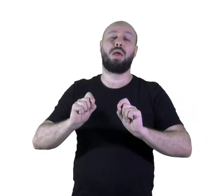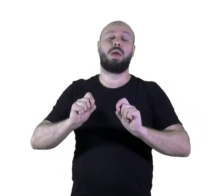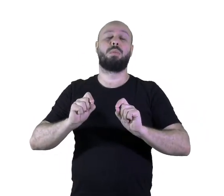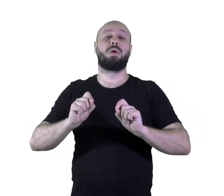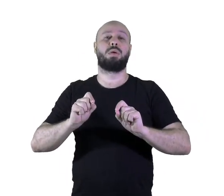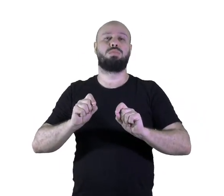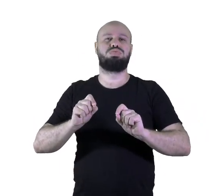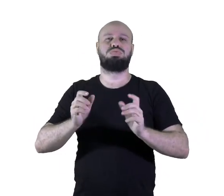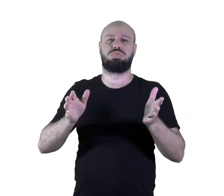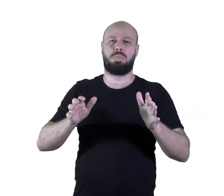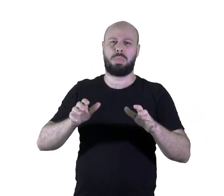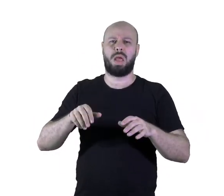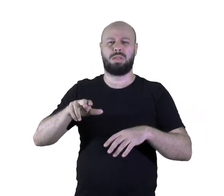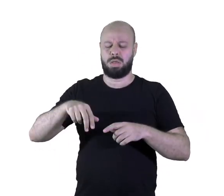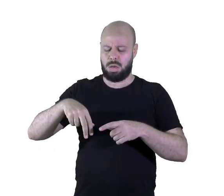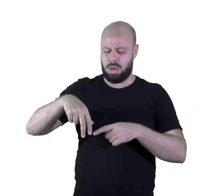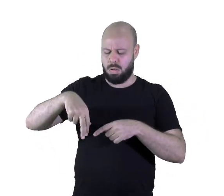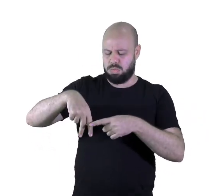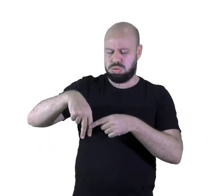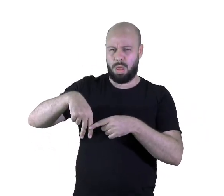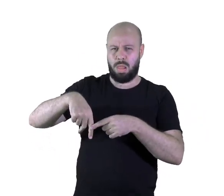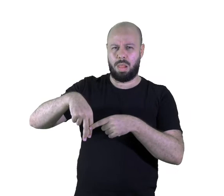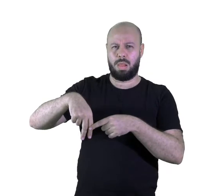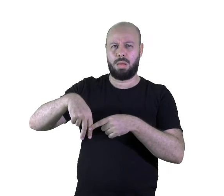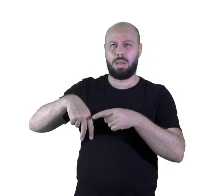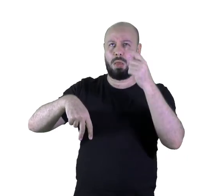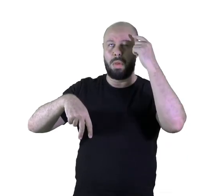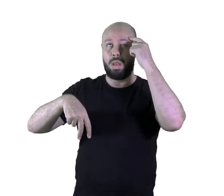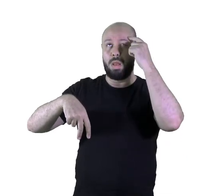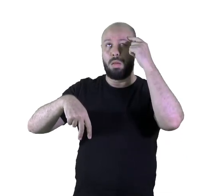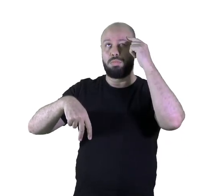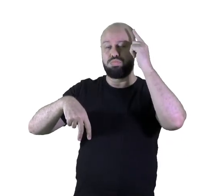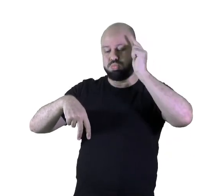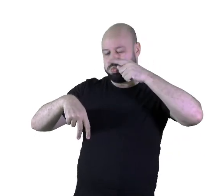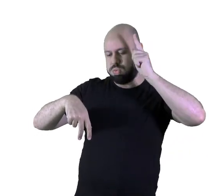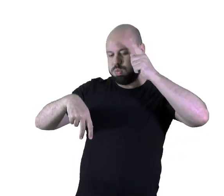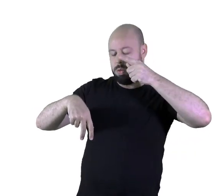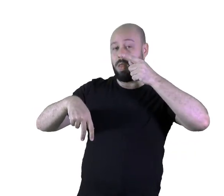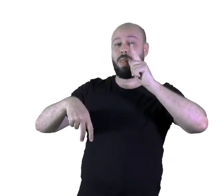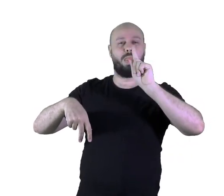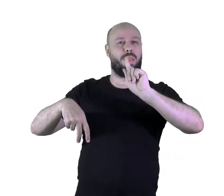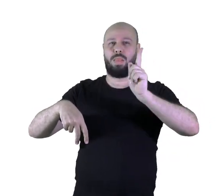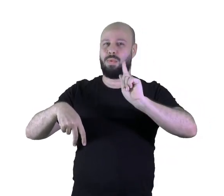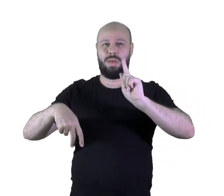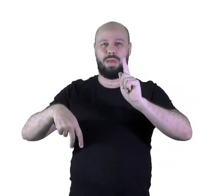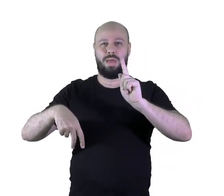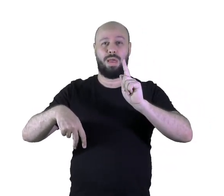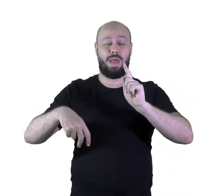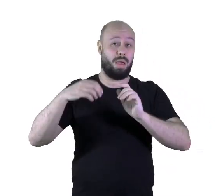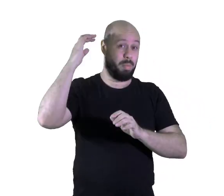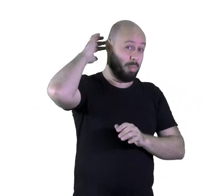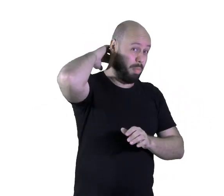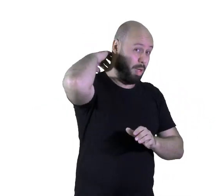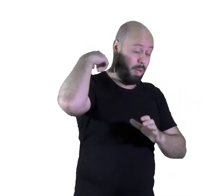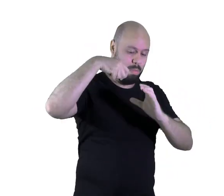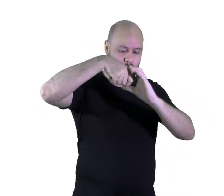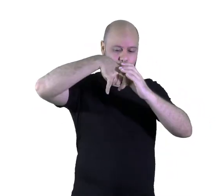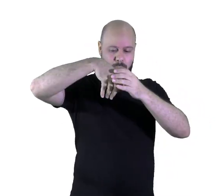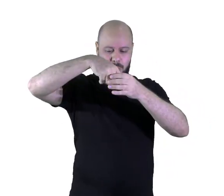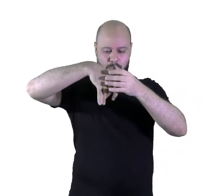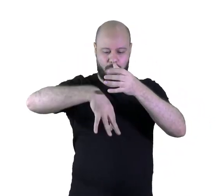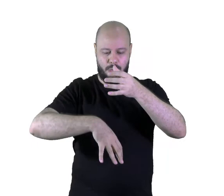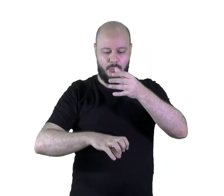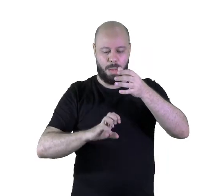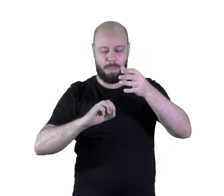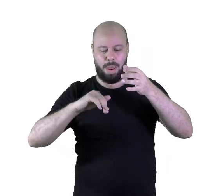de movimentar a perna, ela não vai para o cérebro, ela não vem do cérebro, ela vem da medula. Isso acontece também quando a gente bota